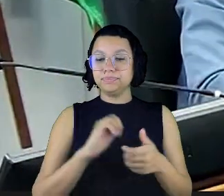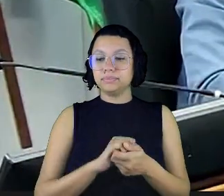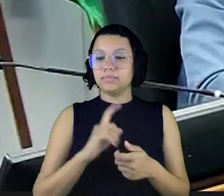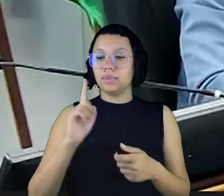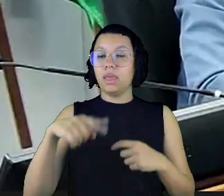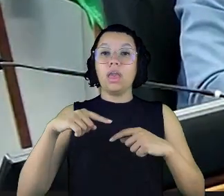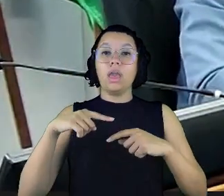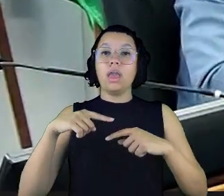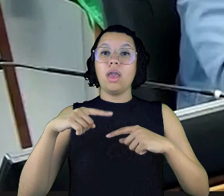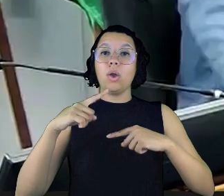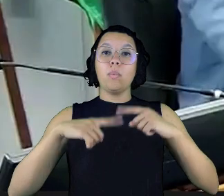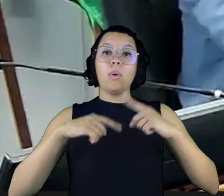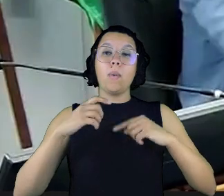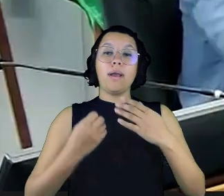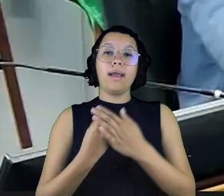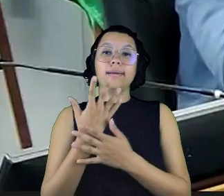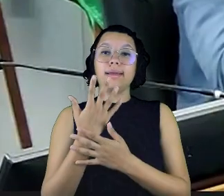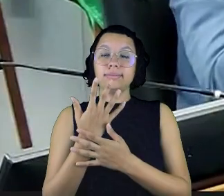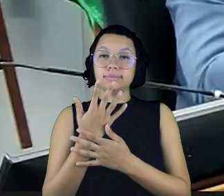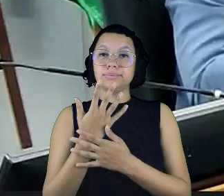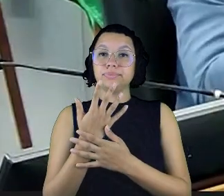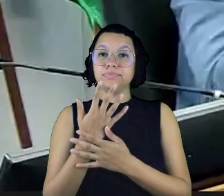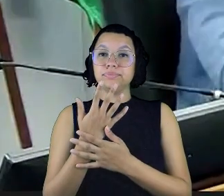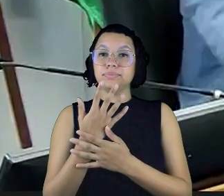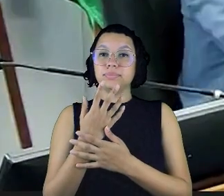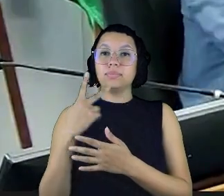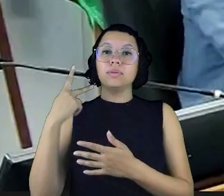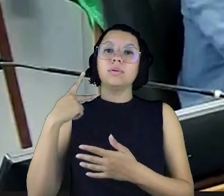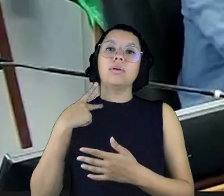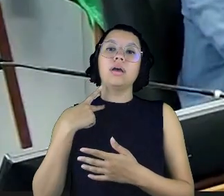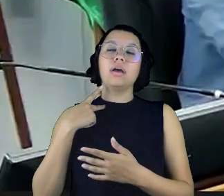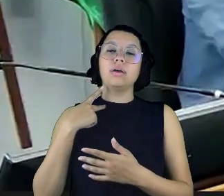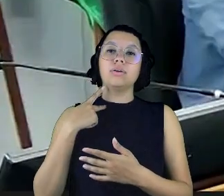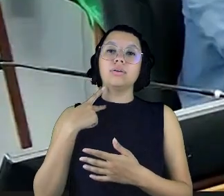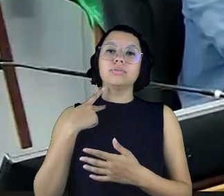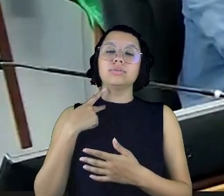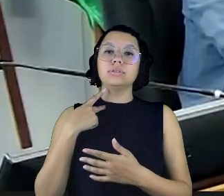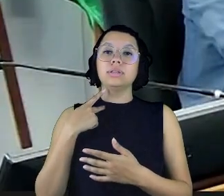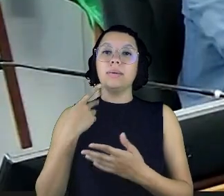pela Procuradoria da Fazenda Nacional para tomar para si a atividade que seria desenvolvida